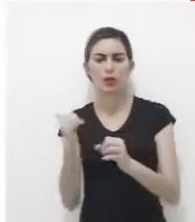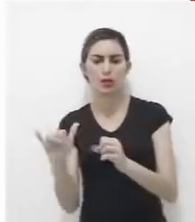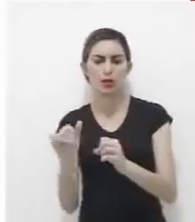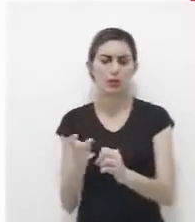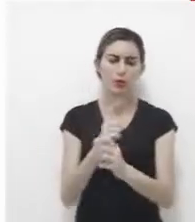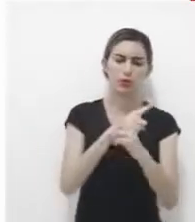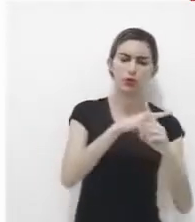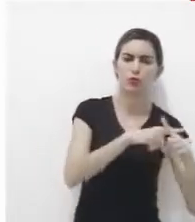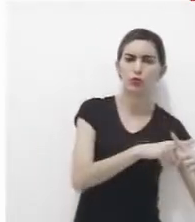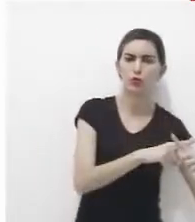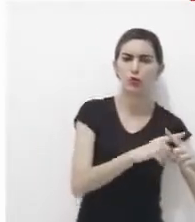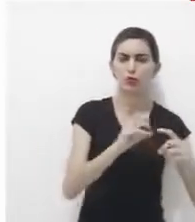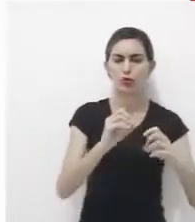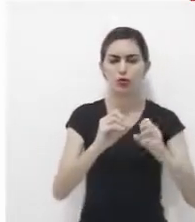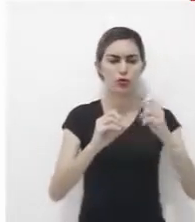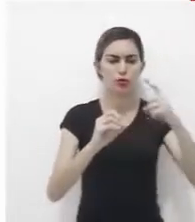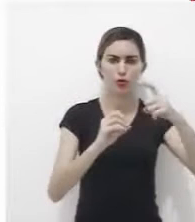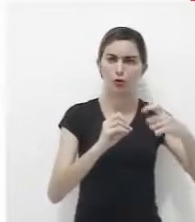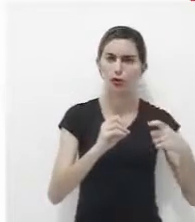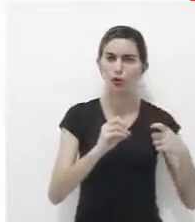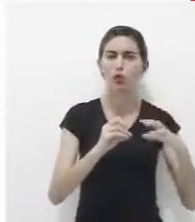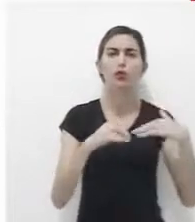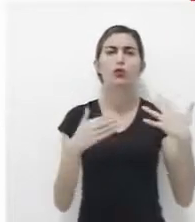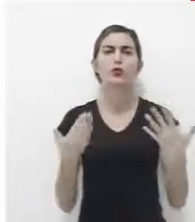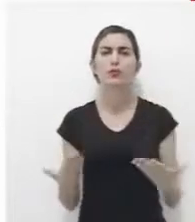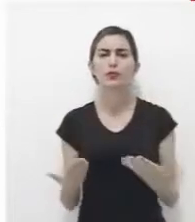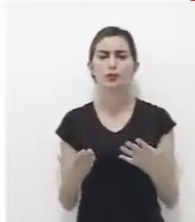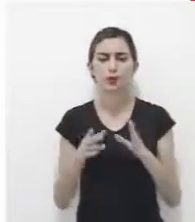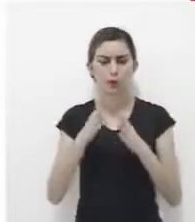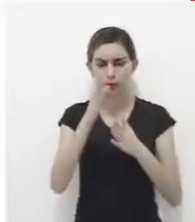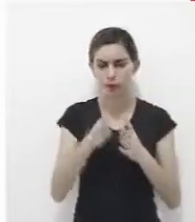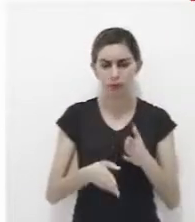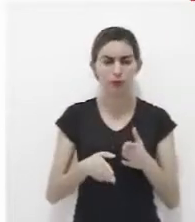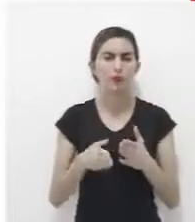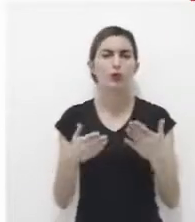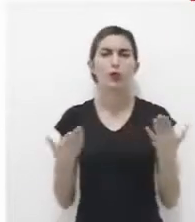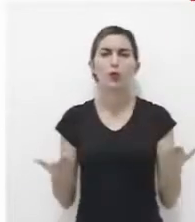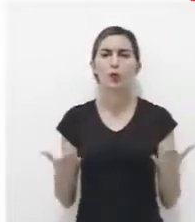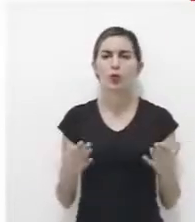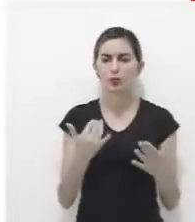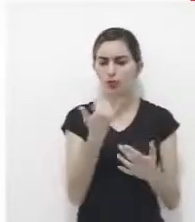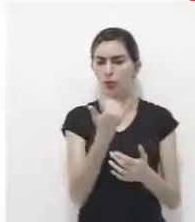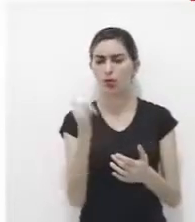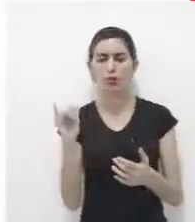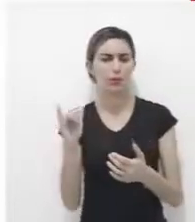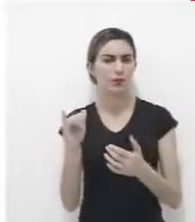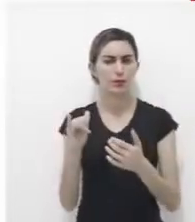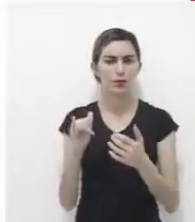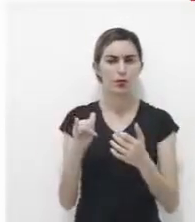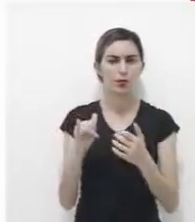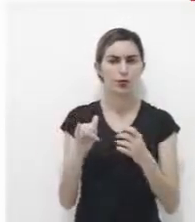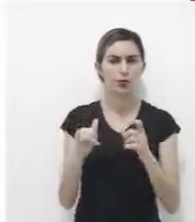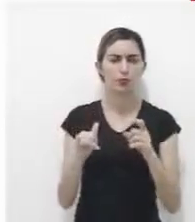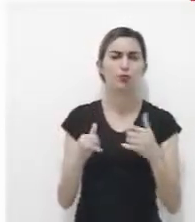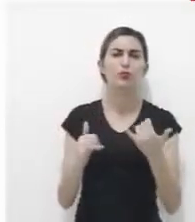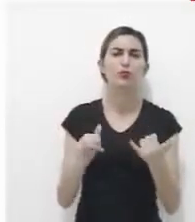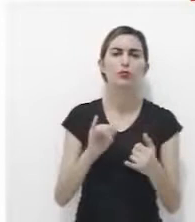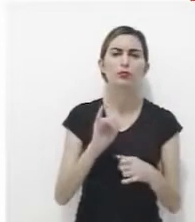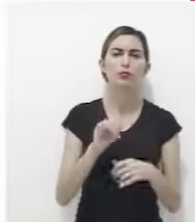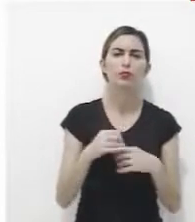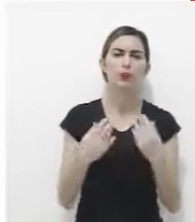y, ali na reta numérica, na reta real? Ou será que ele ficaria entre y e